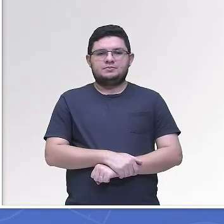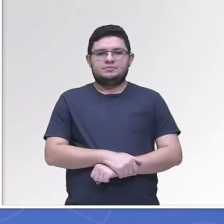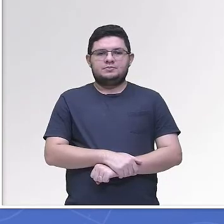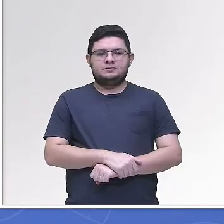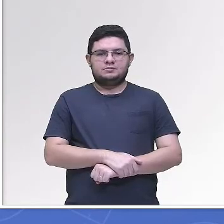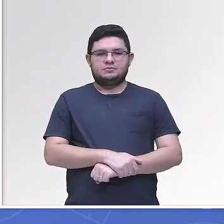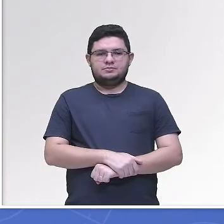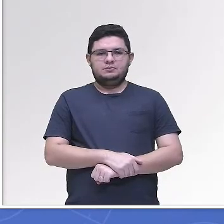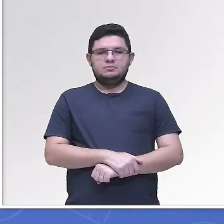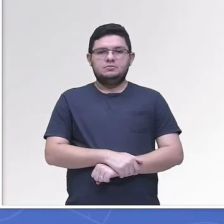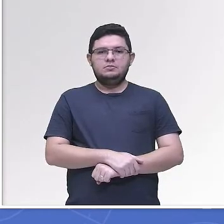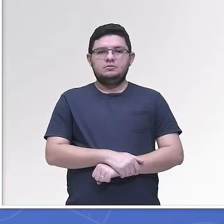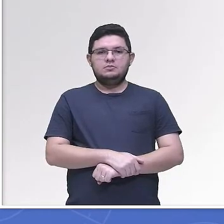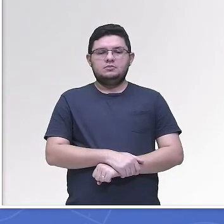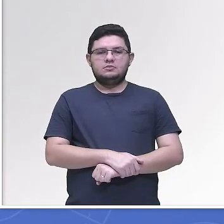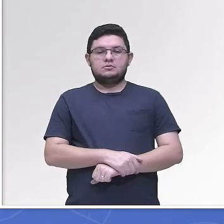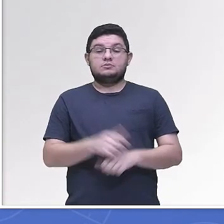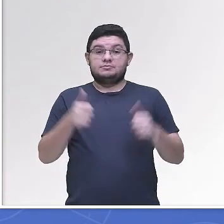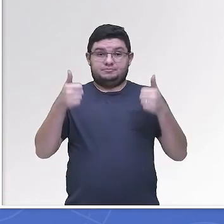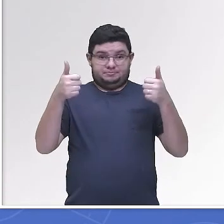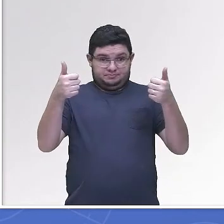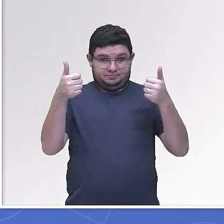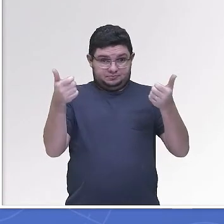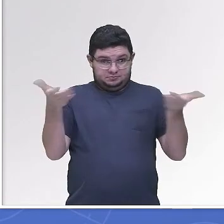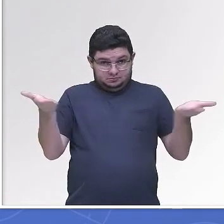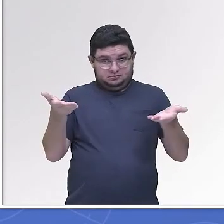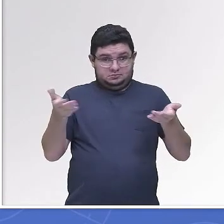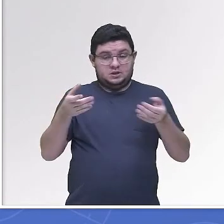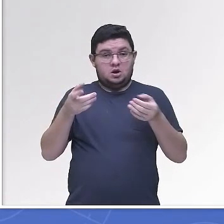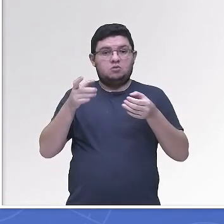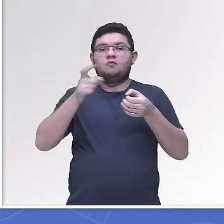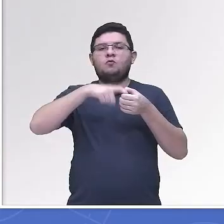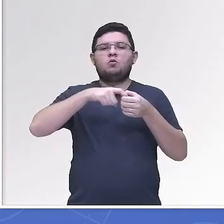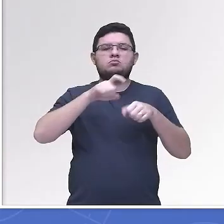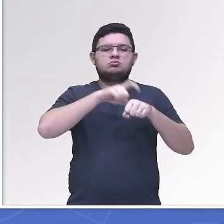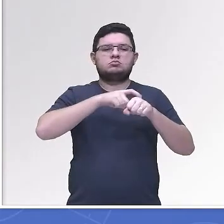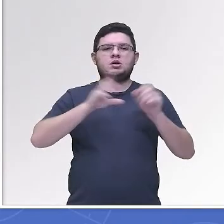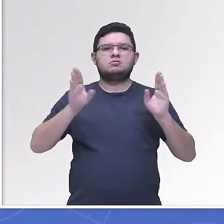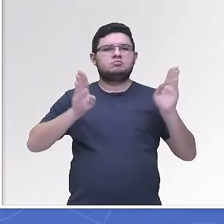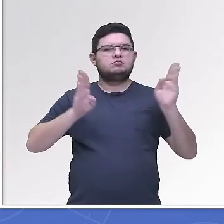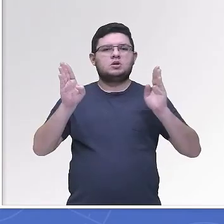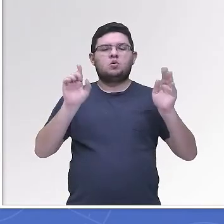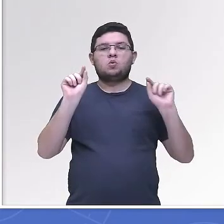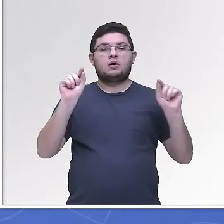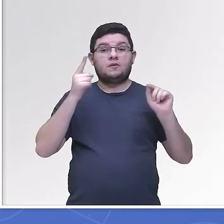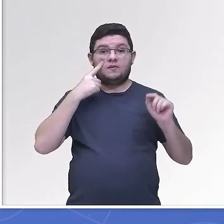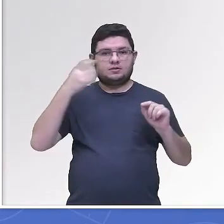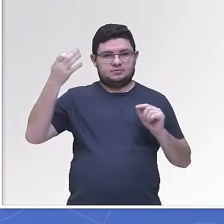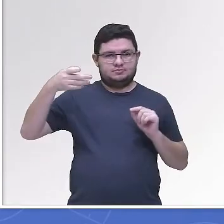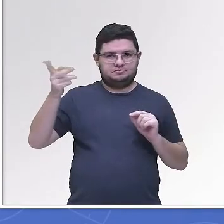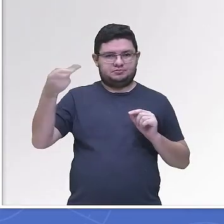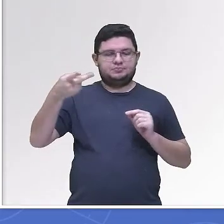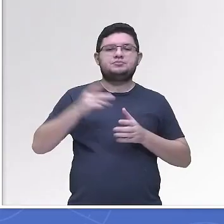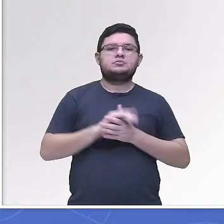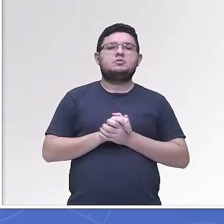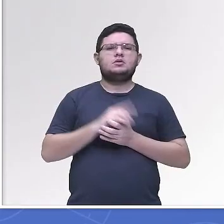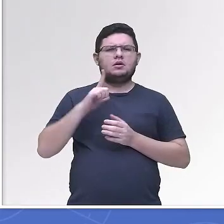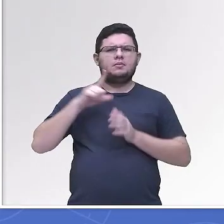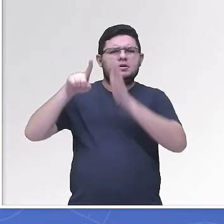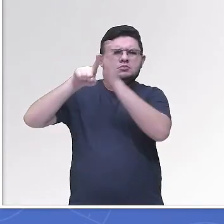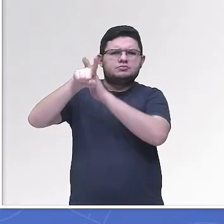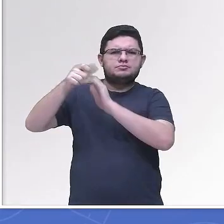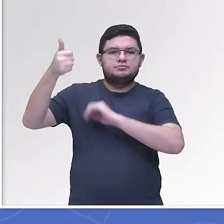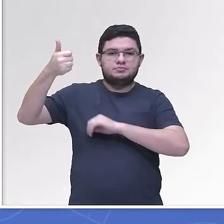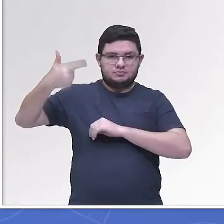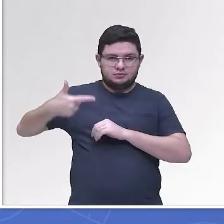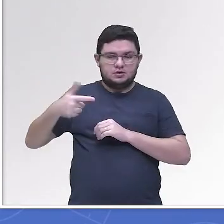Então, pessoal, estamos retornando. Foram duas questões aqui para vocês resolverem. Conseguiram resolver?